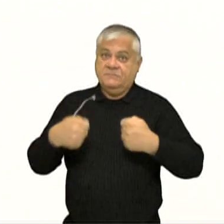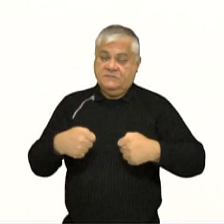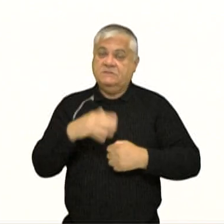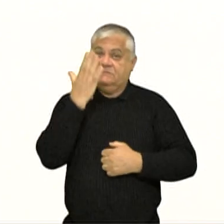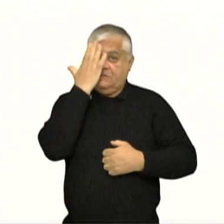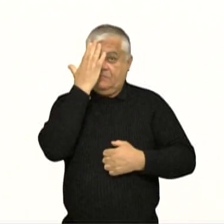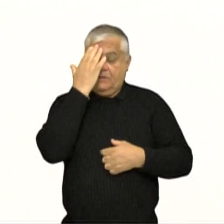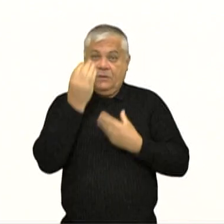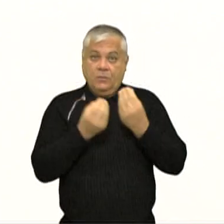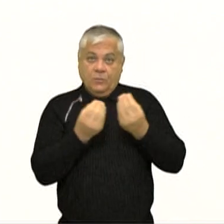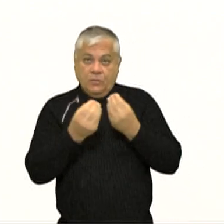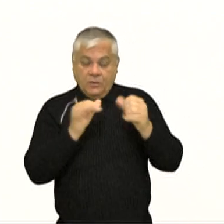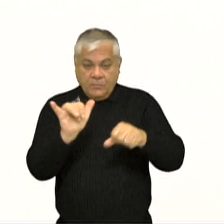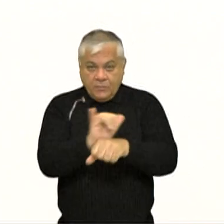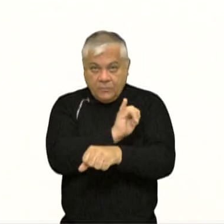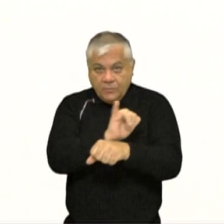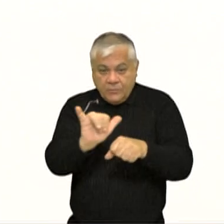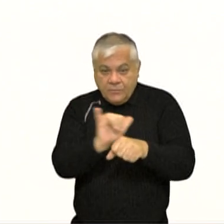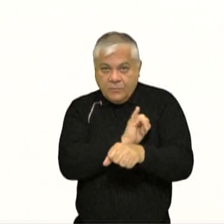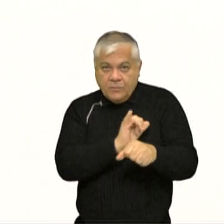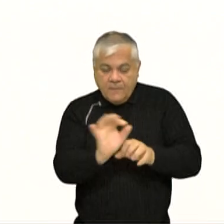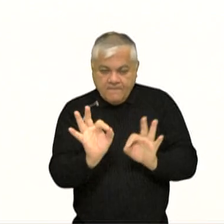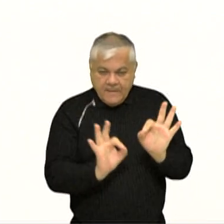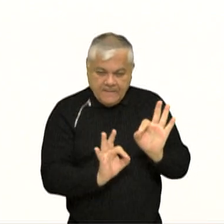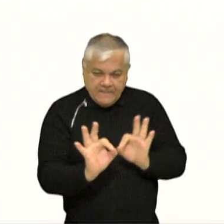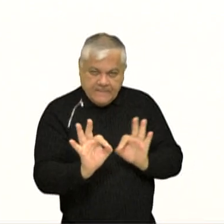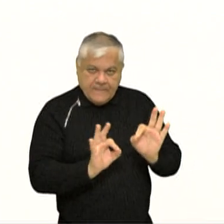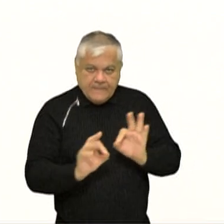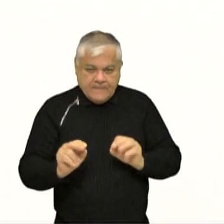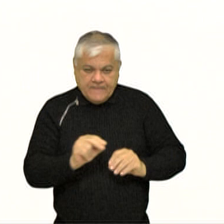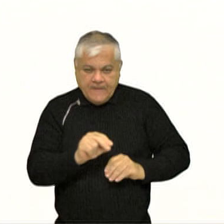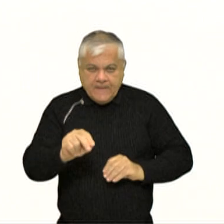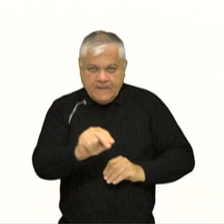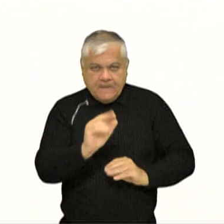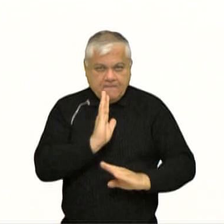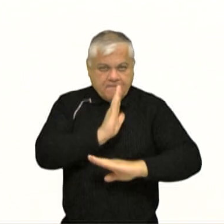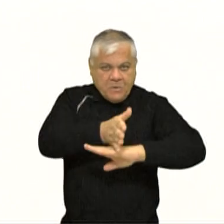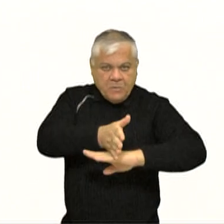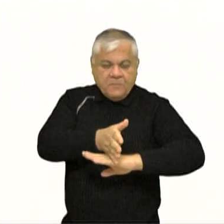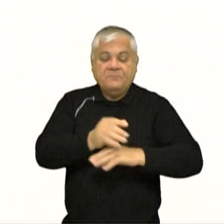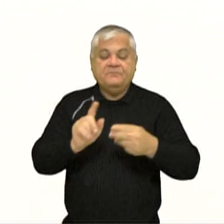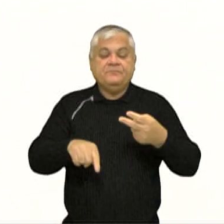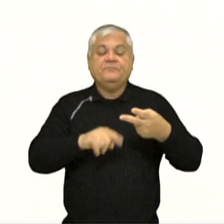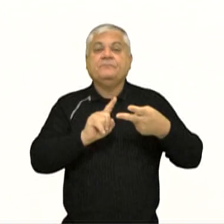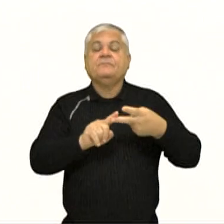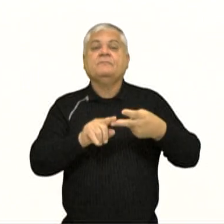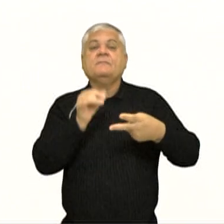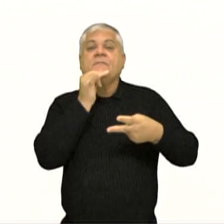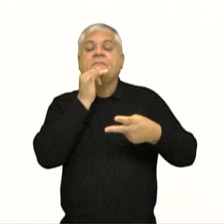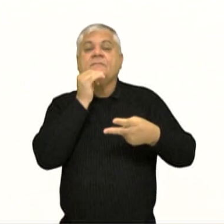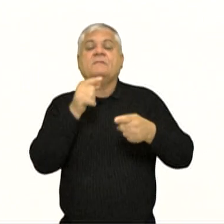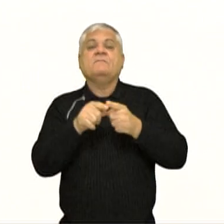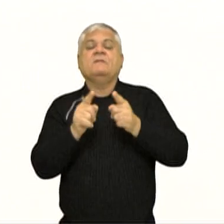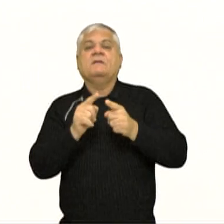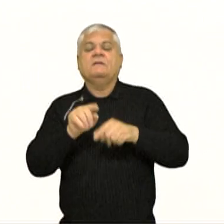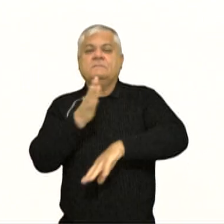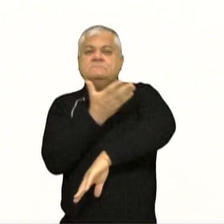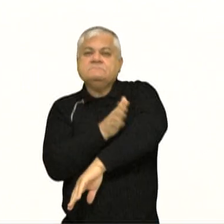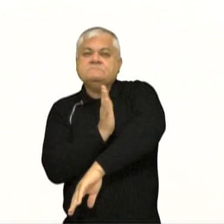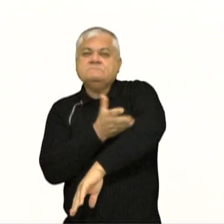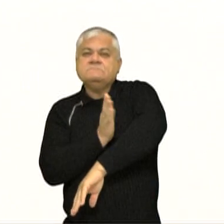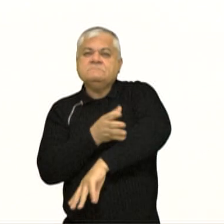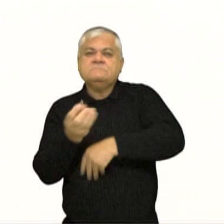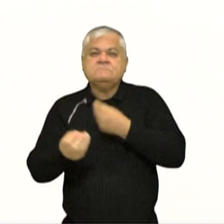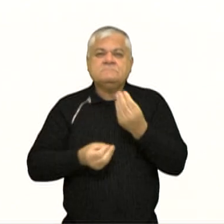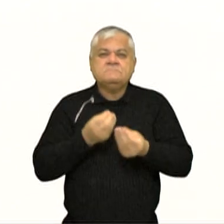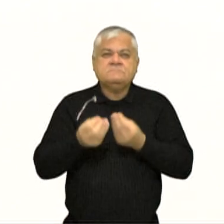possa usar a estratégia para chegar nessas posições, e vamos também resolver alguns exercícios de